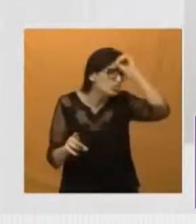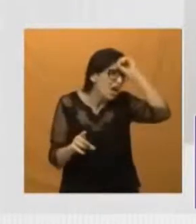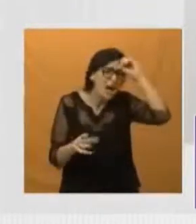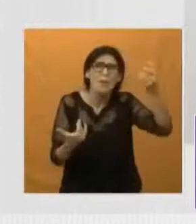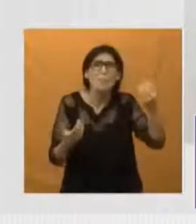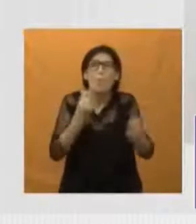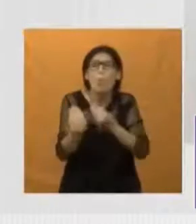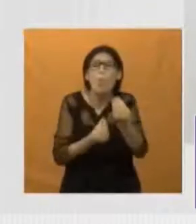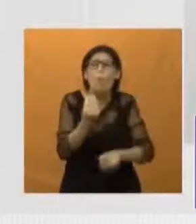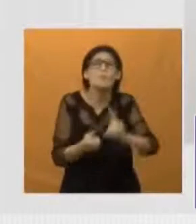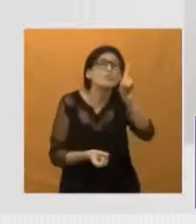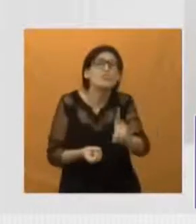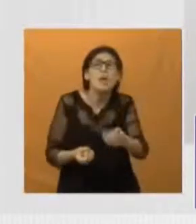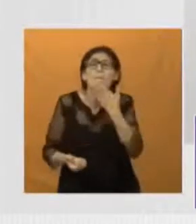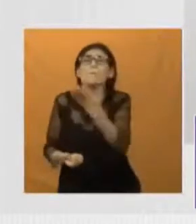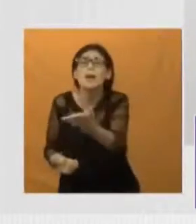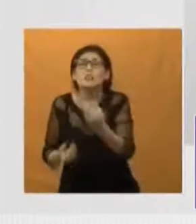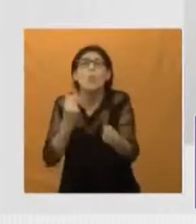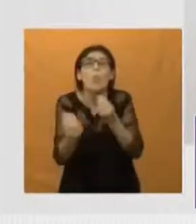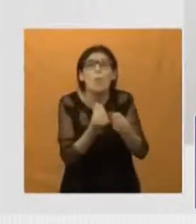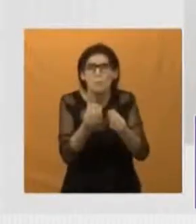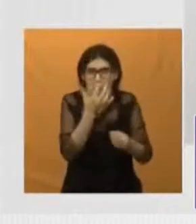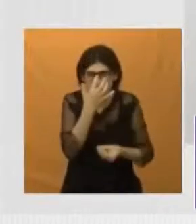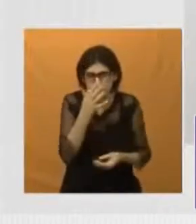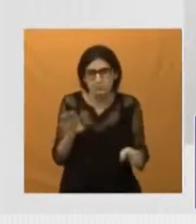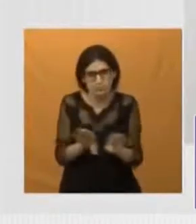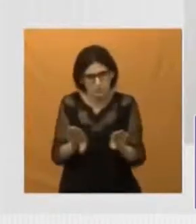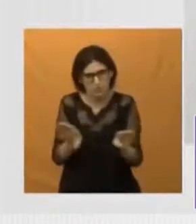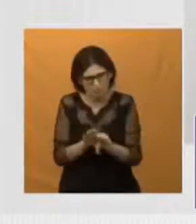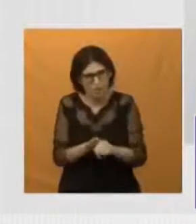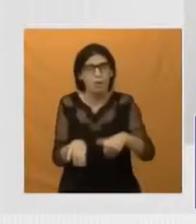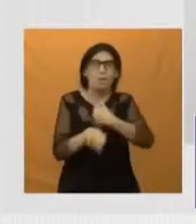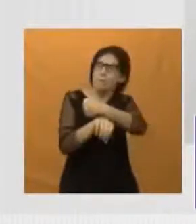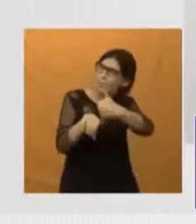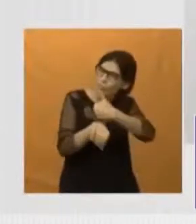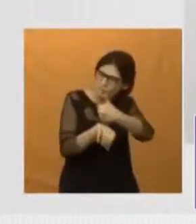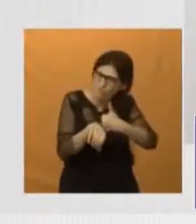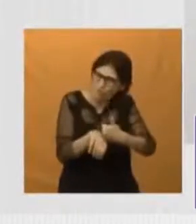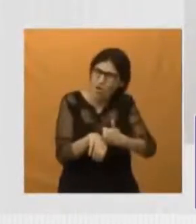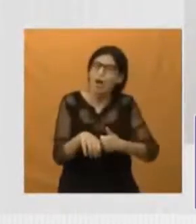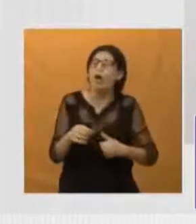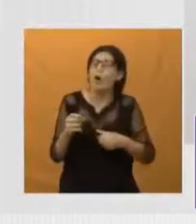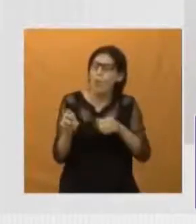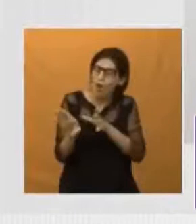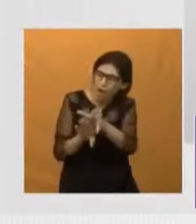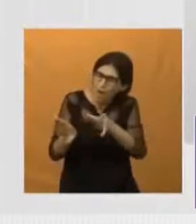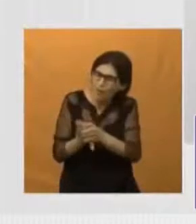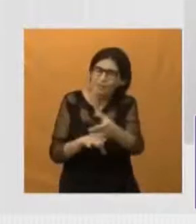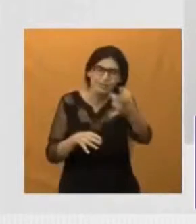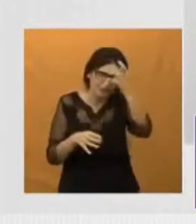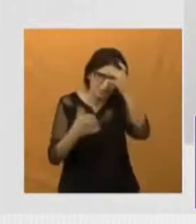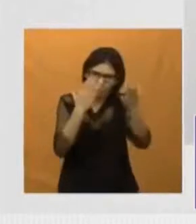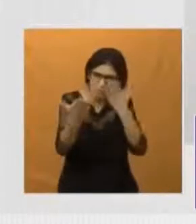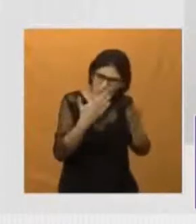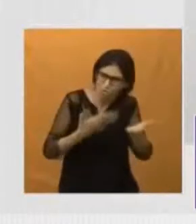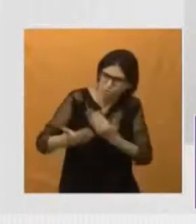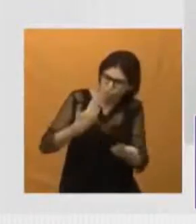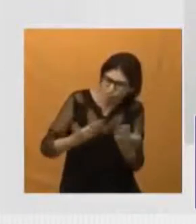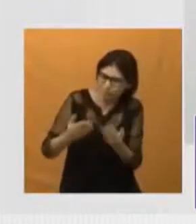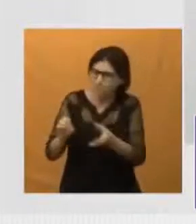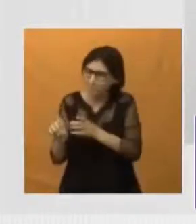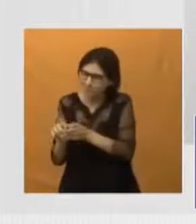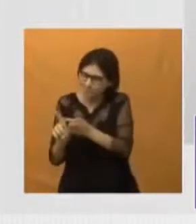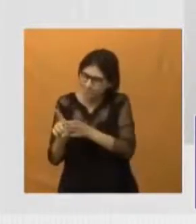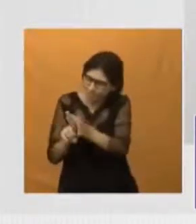também da importância de se prever também as doulas dentro do sistema público de saúde, né? Porque a